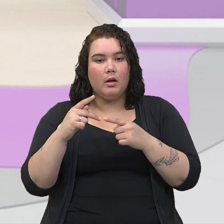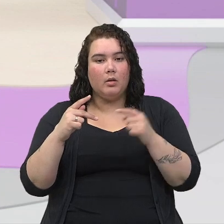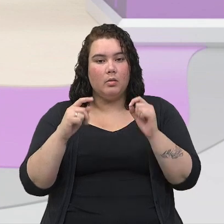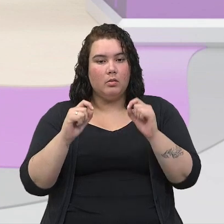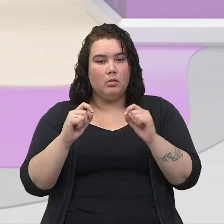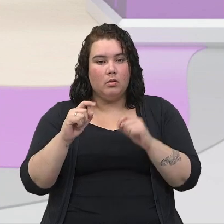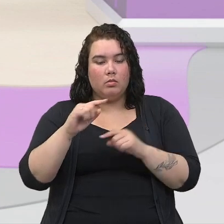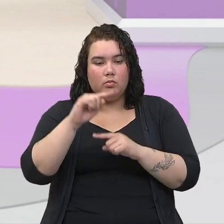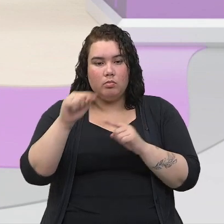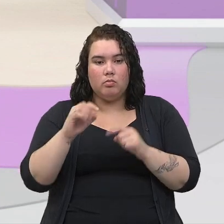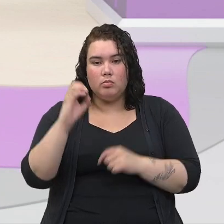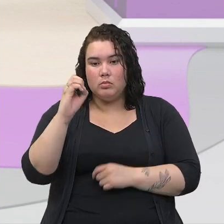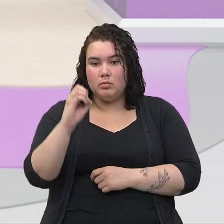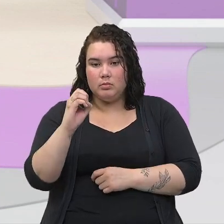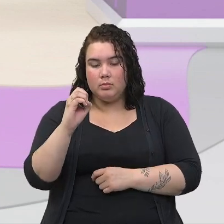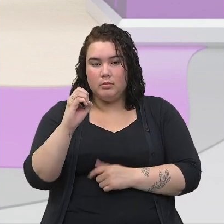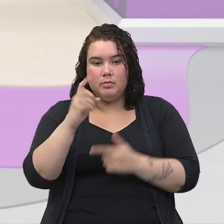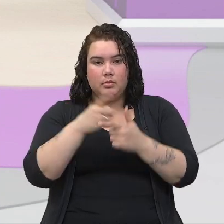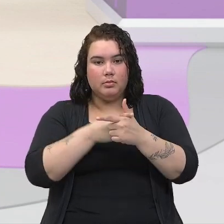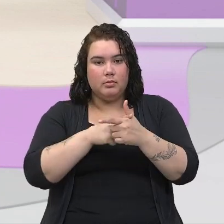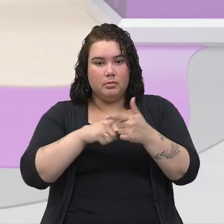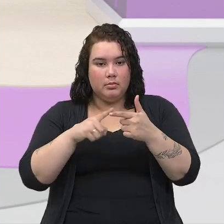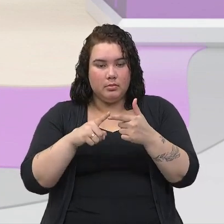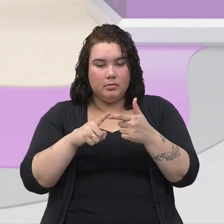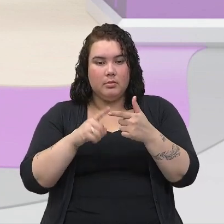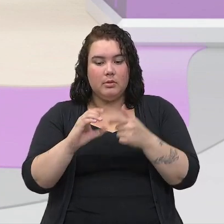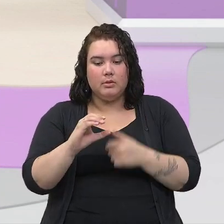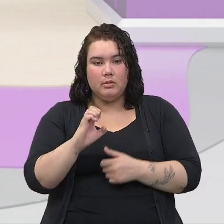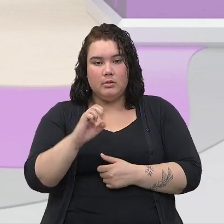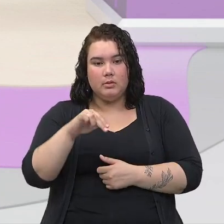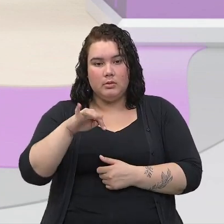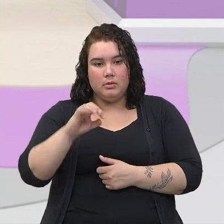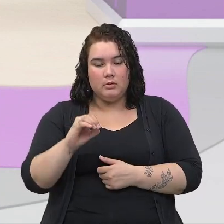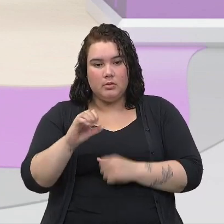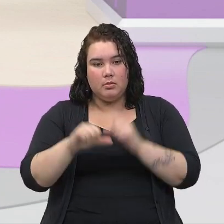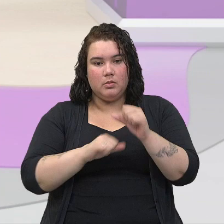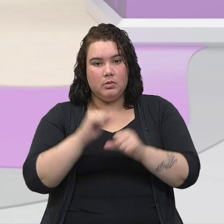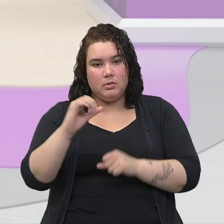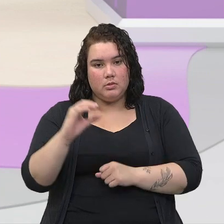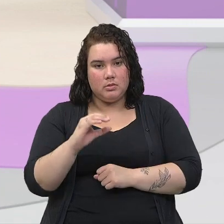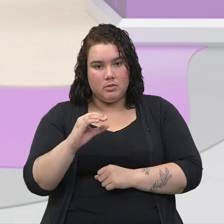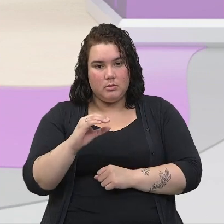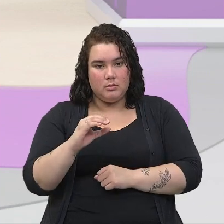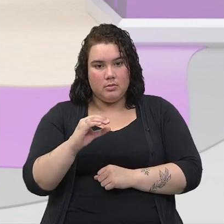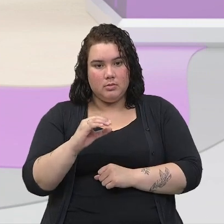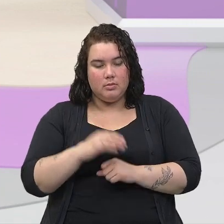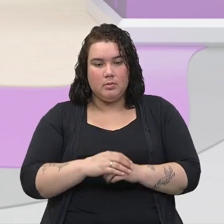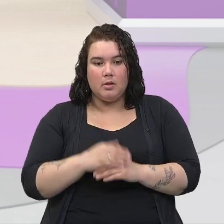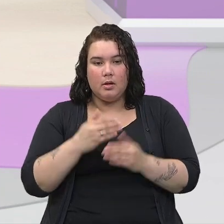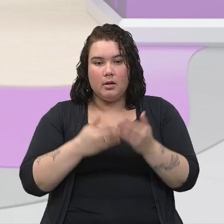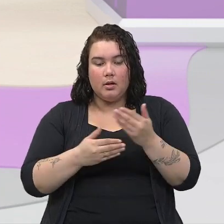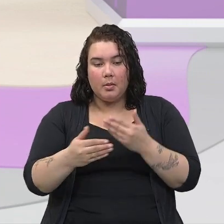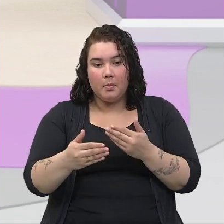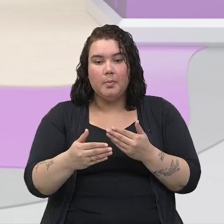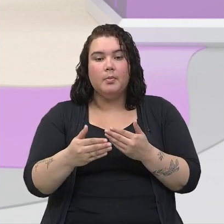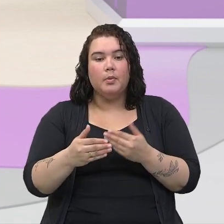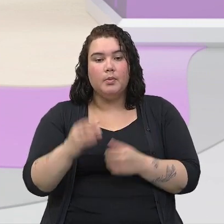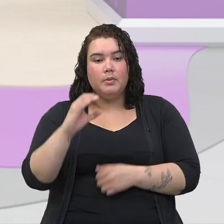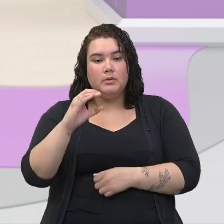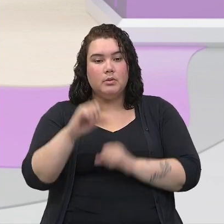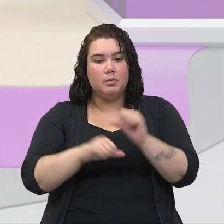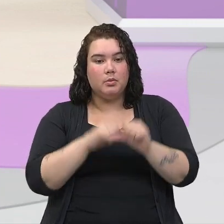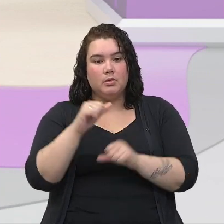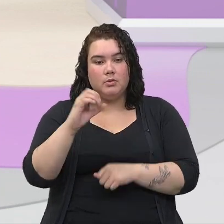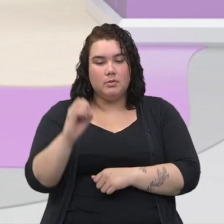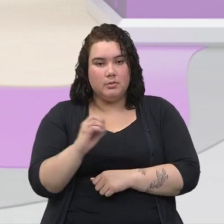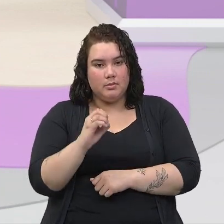um círculo barra cento, também foi trocado só por C. E depois esse C também foi trocado